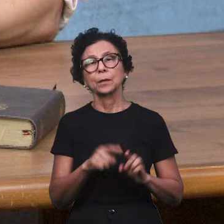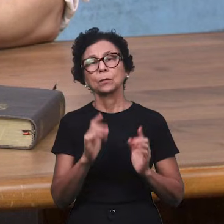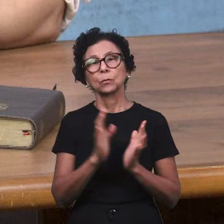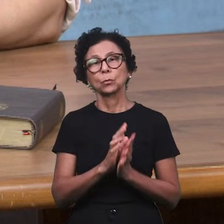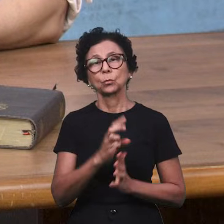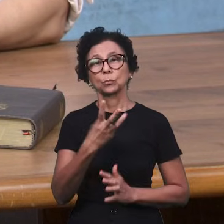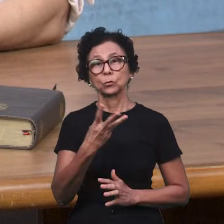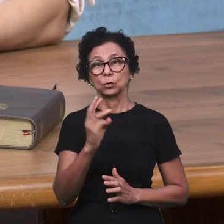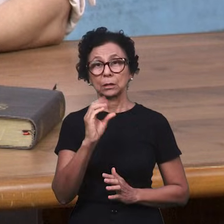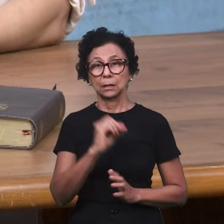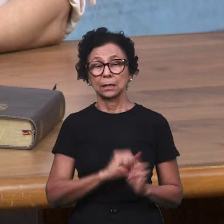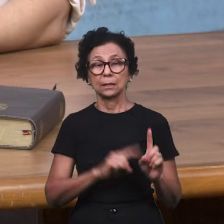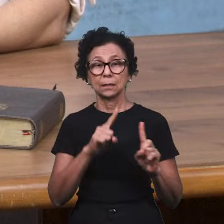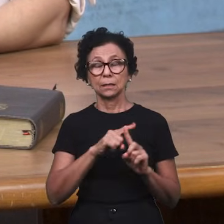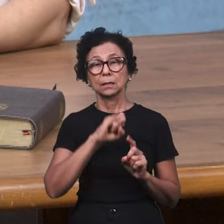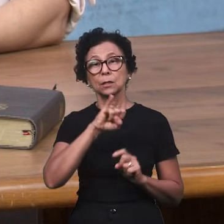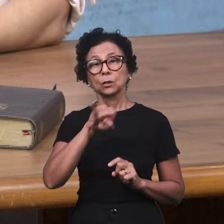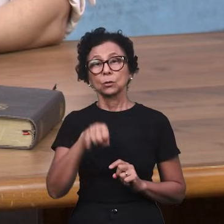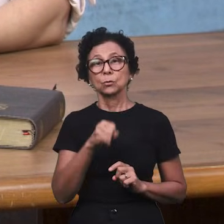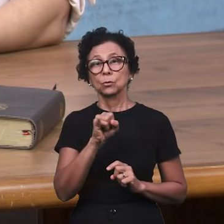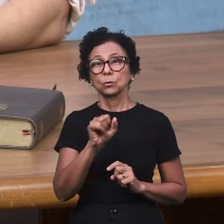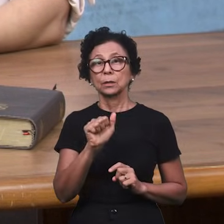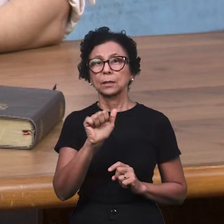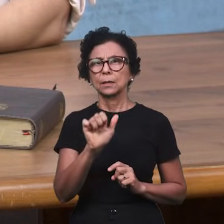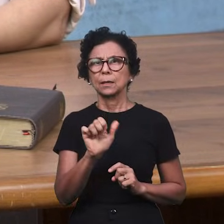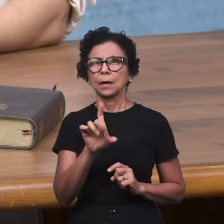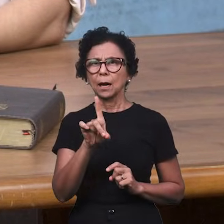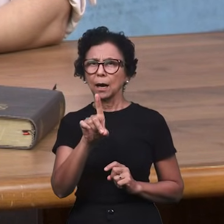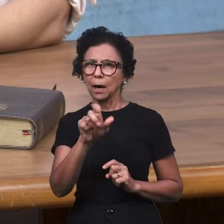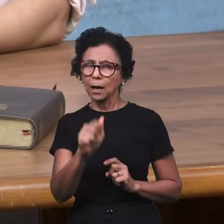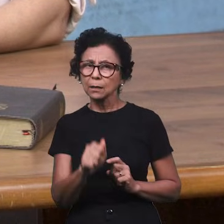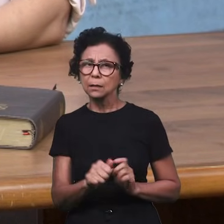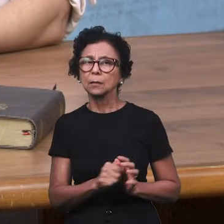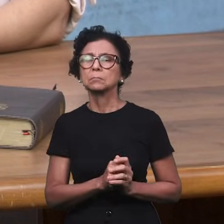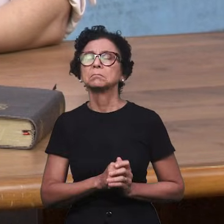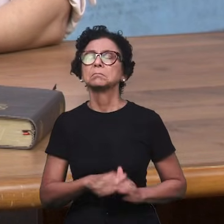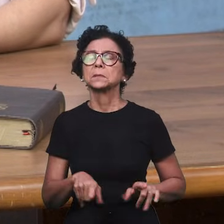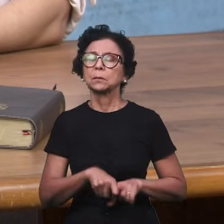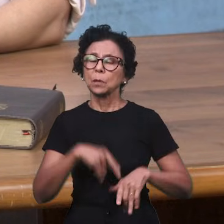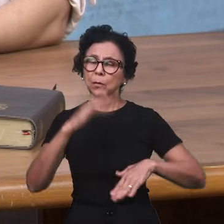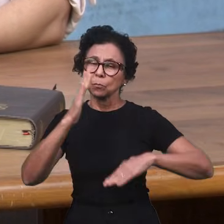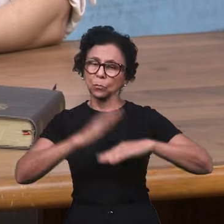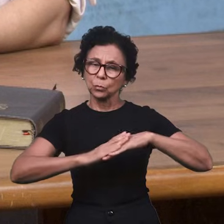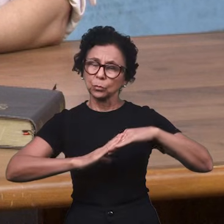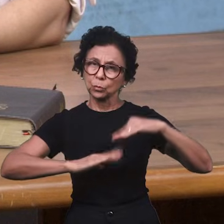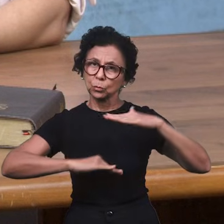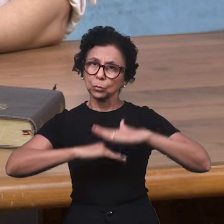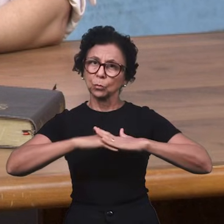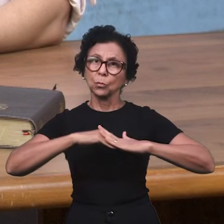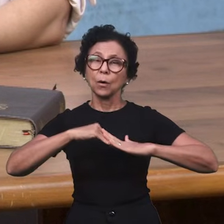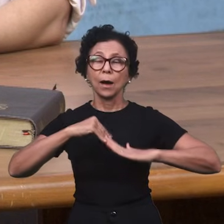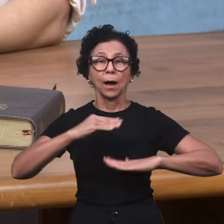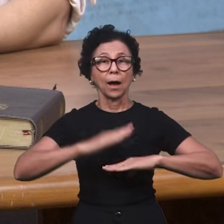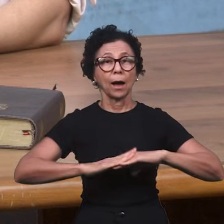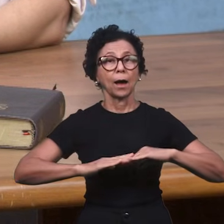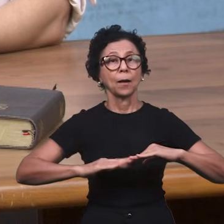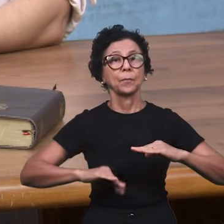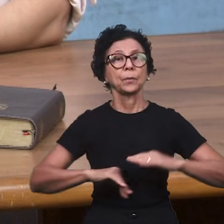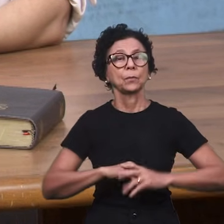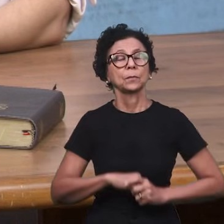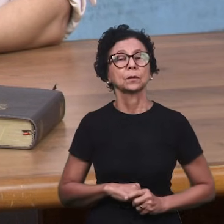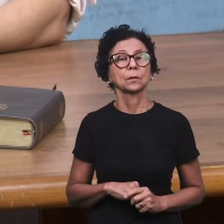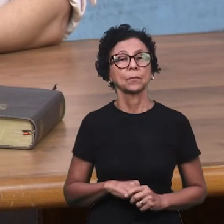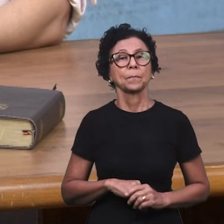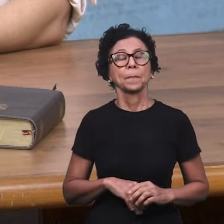mais ilustre, contudo não chegou aos 3, e Davi o pôs sobre os da sua